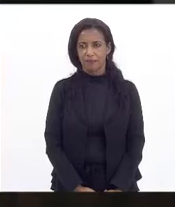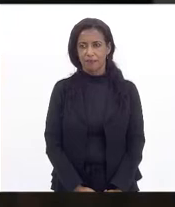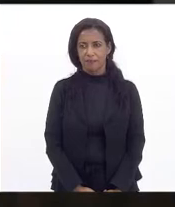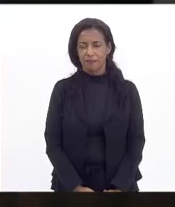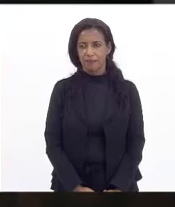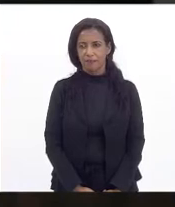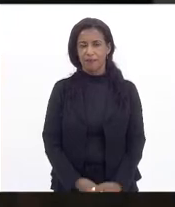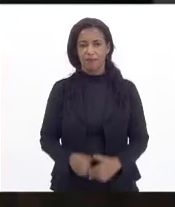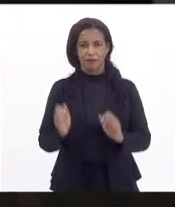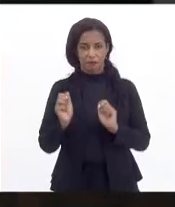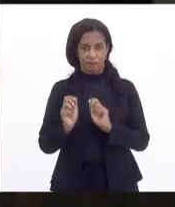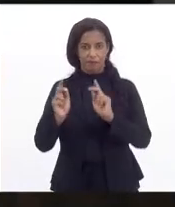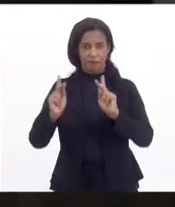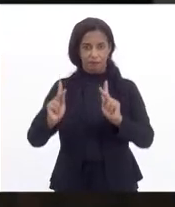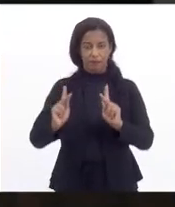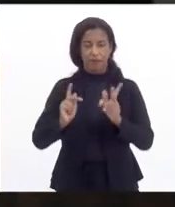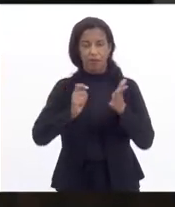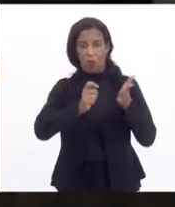Ok.